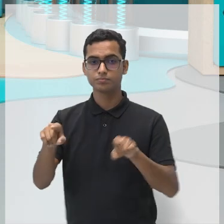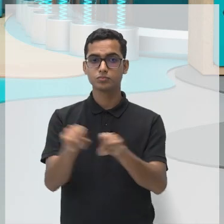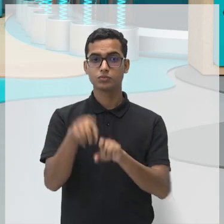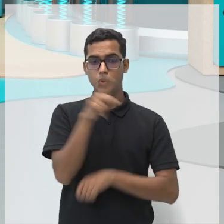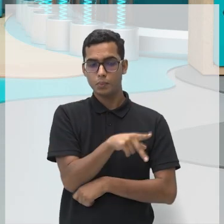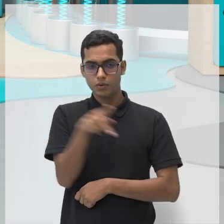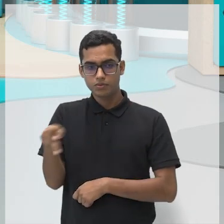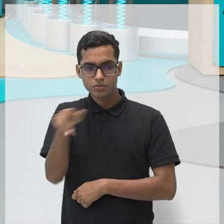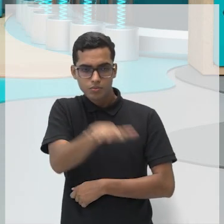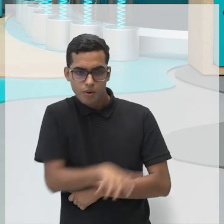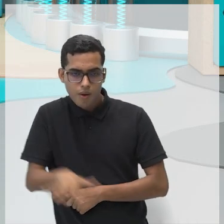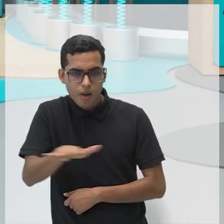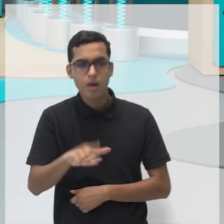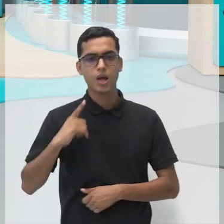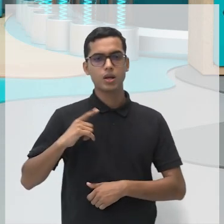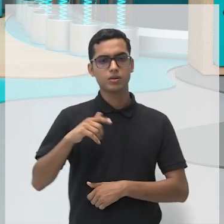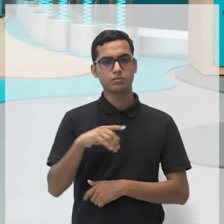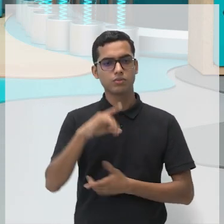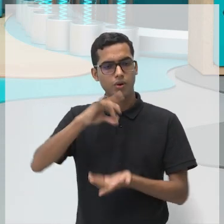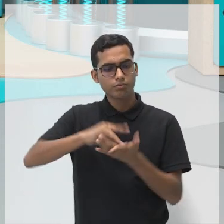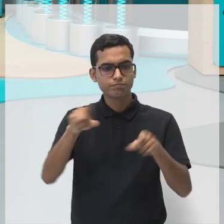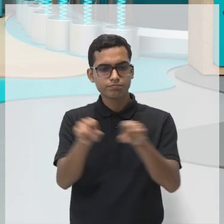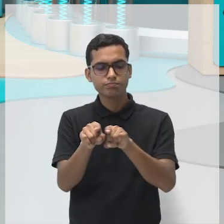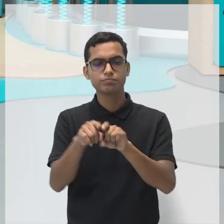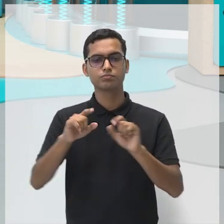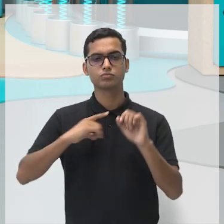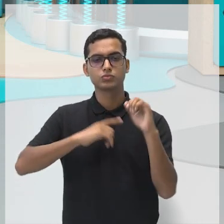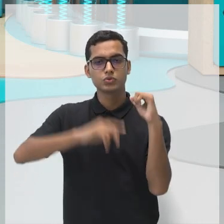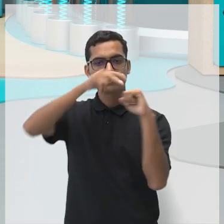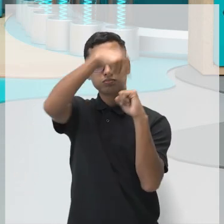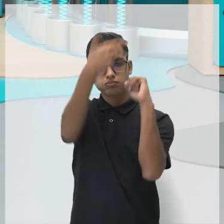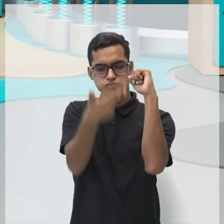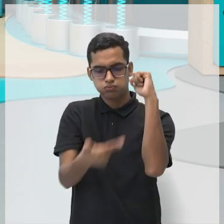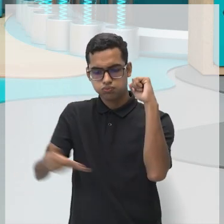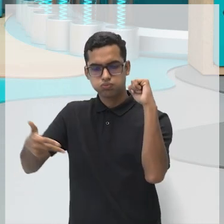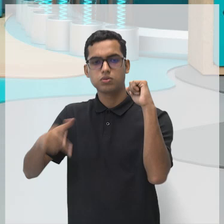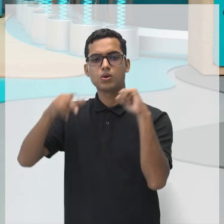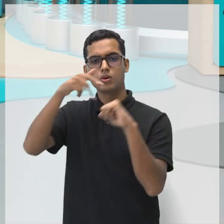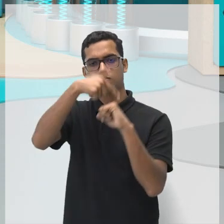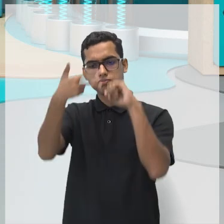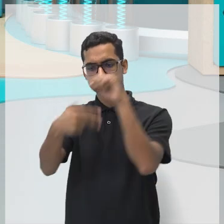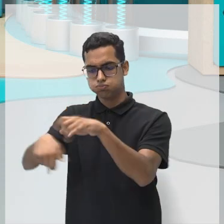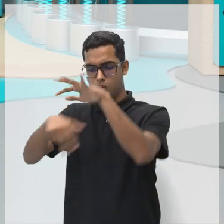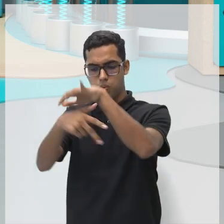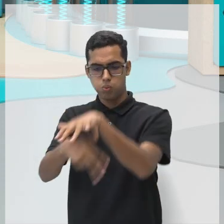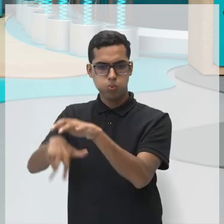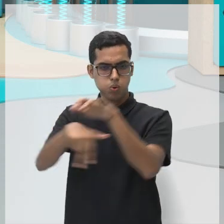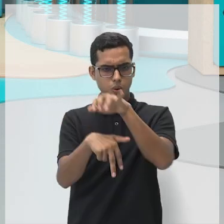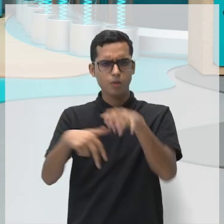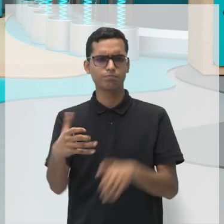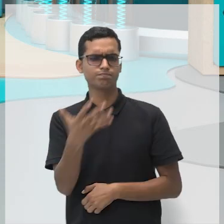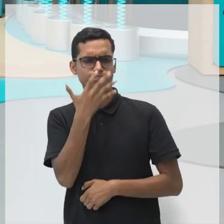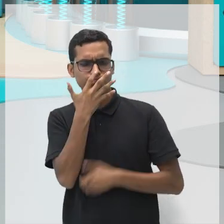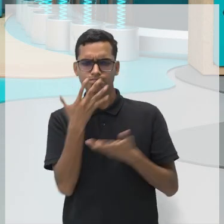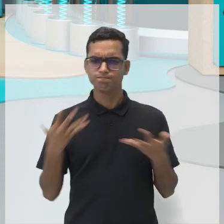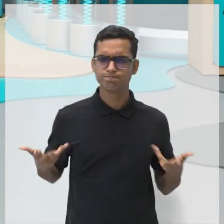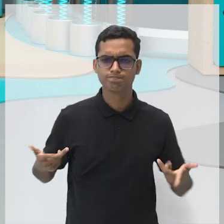professora na área do base jump. O base jump traz todo esse encantamento, todo